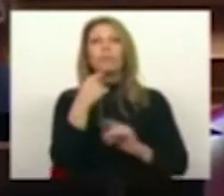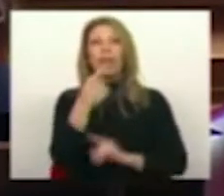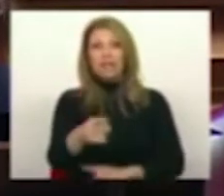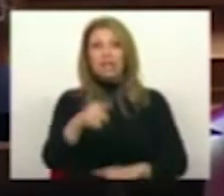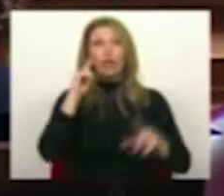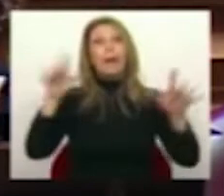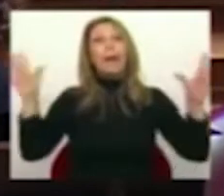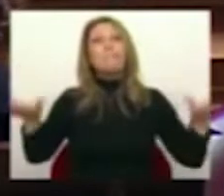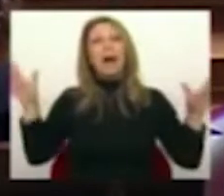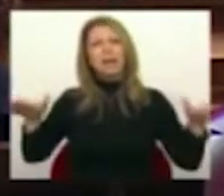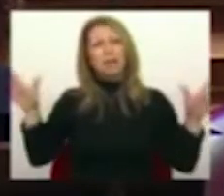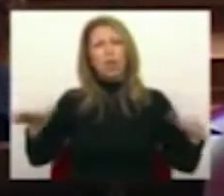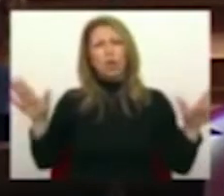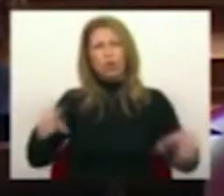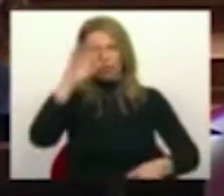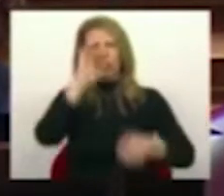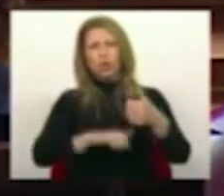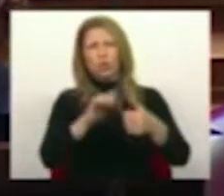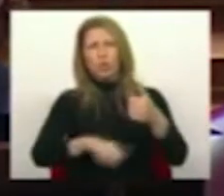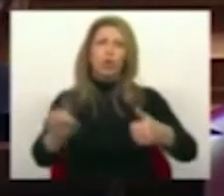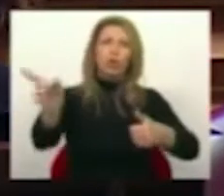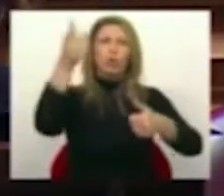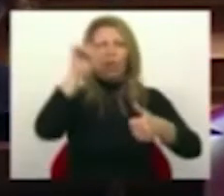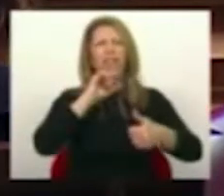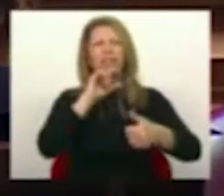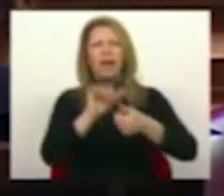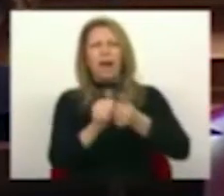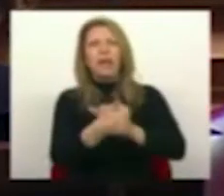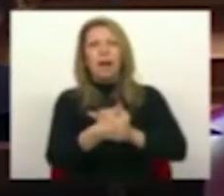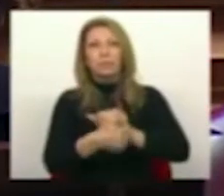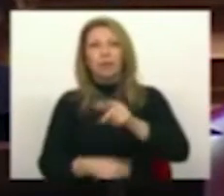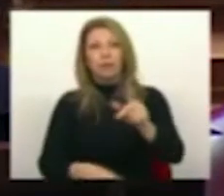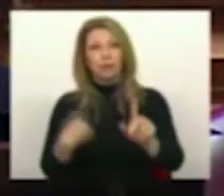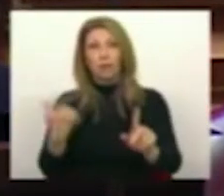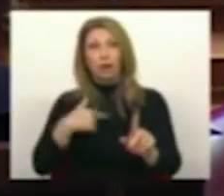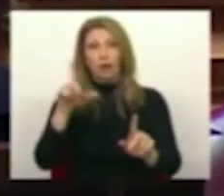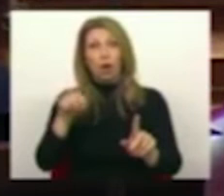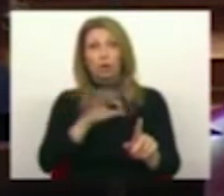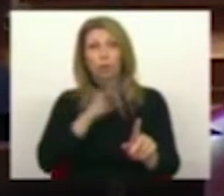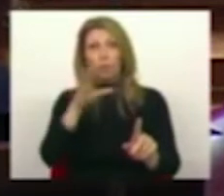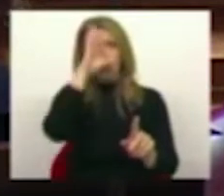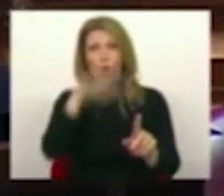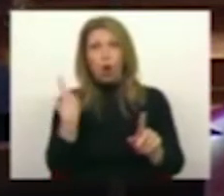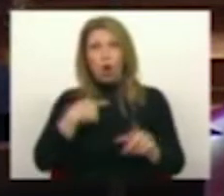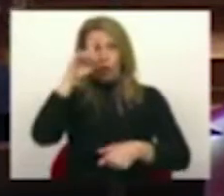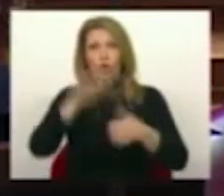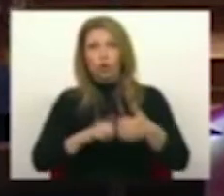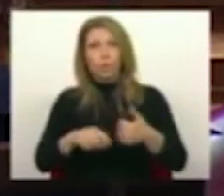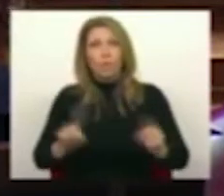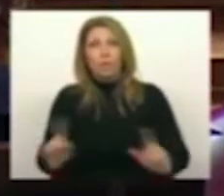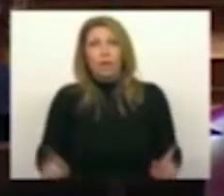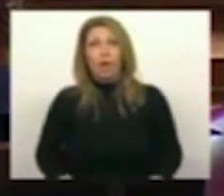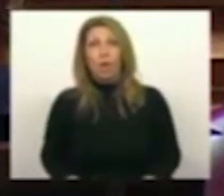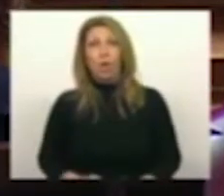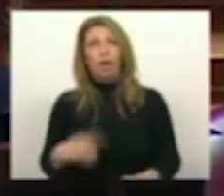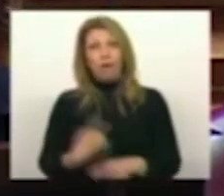não somos e, portanto, nem os pássaros nem o ser humano têm que se adaptar àquilo que é a falta de qualidade de vida ou, nomeadamente, aquilo que é